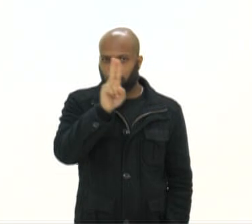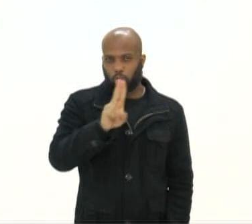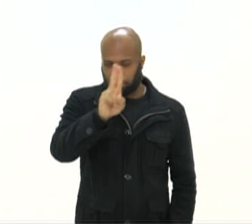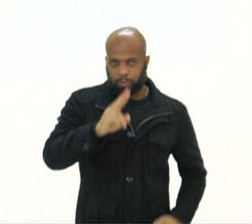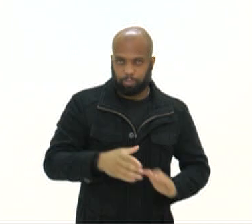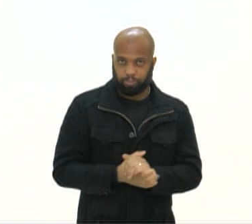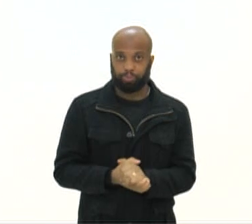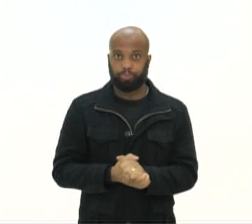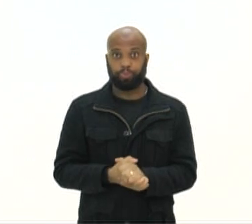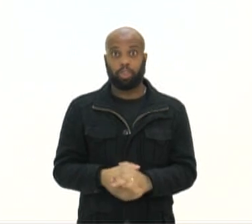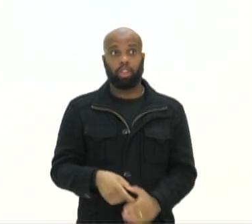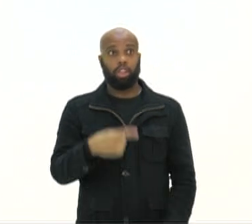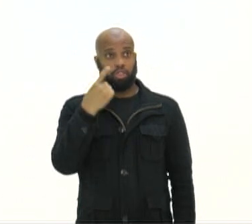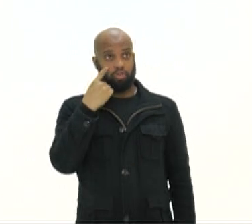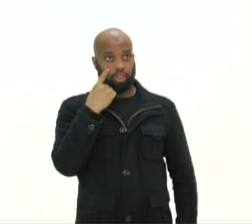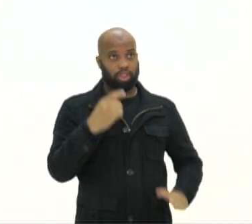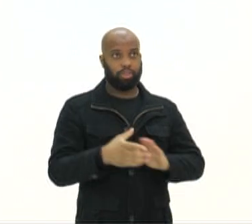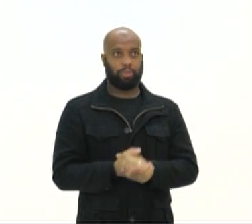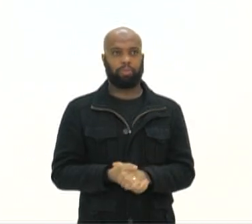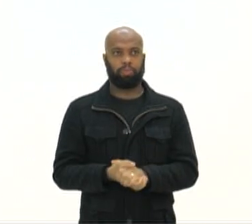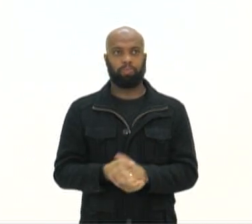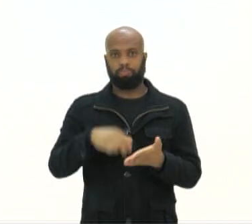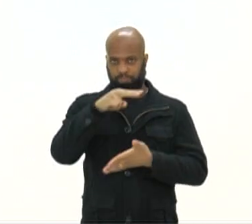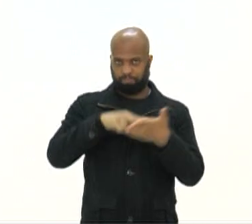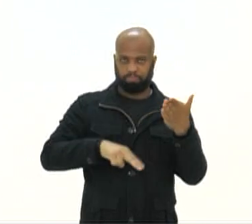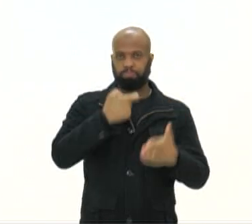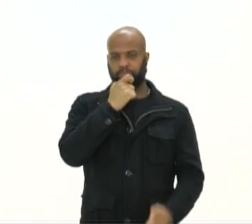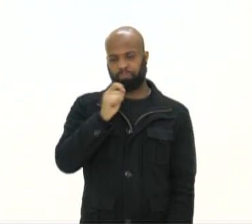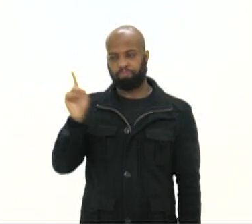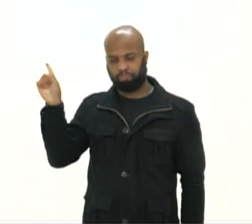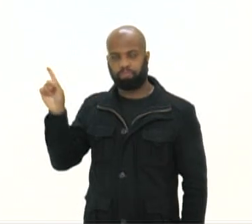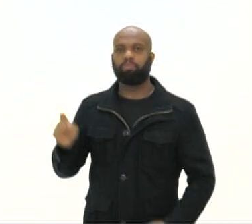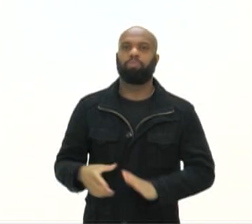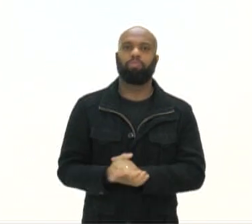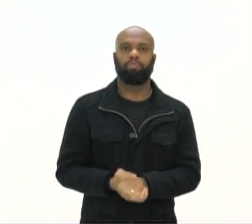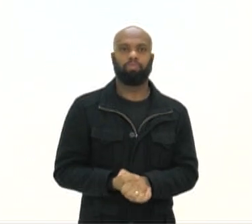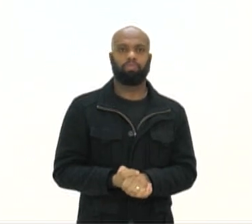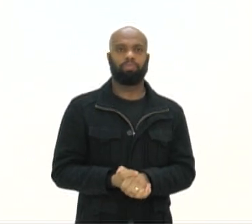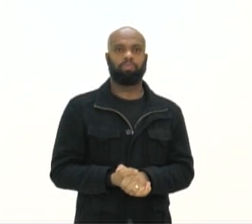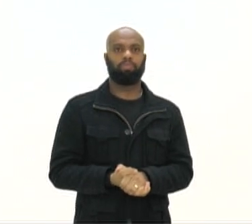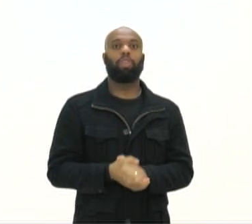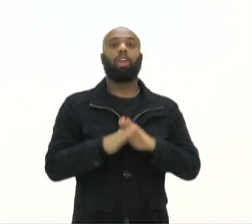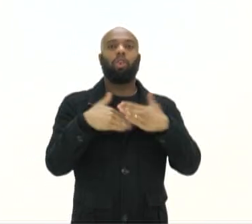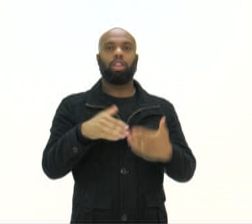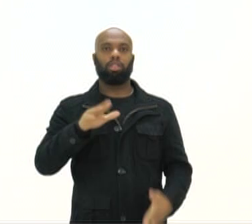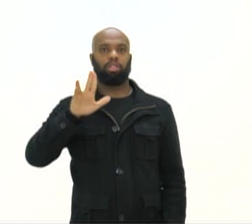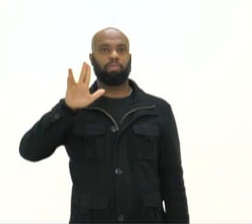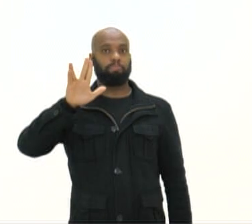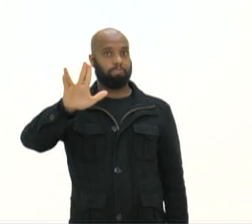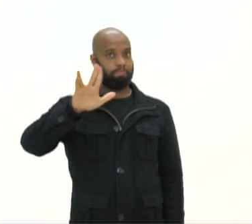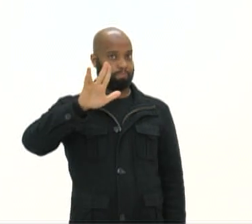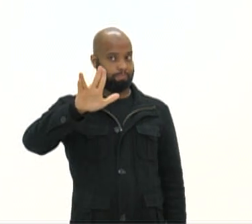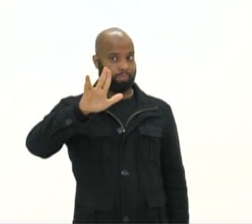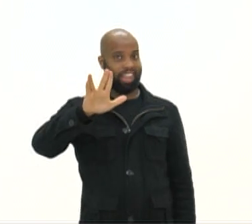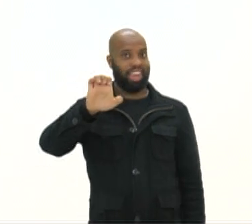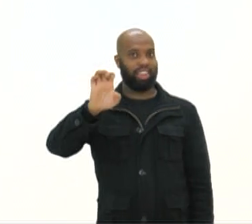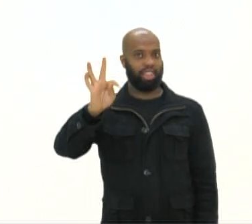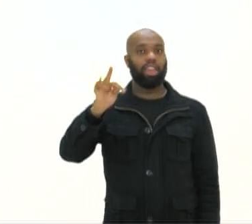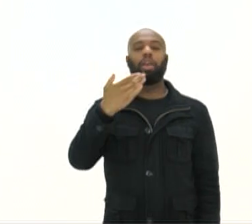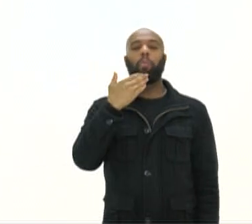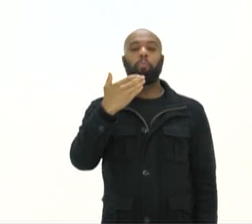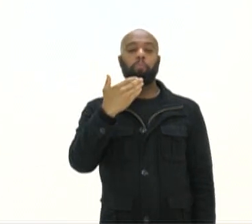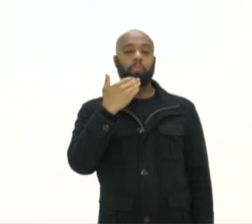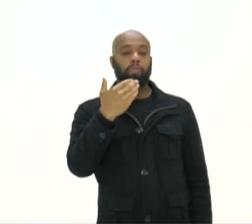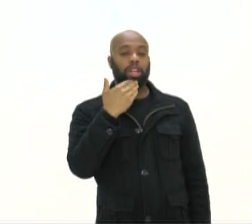só. The alien asked the man for information. O alienígena, ele pediu ao